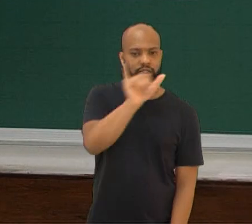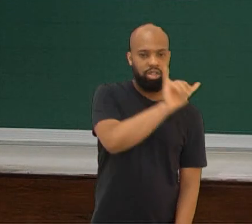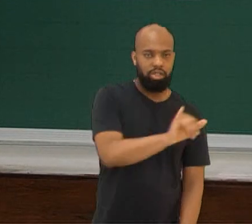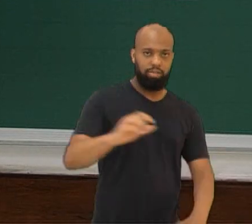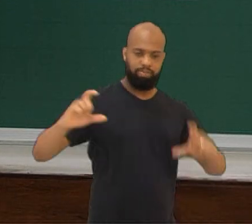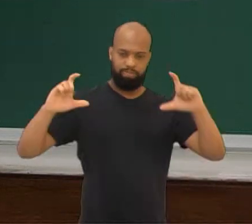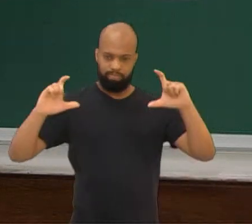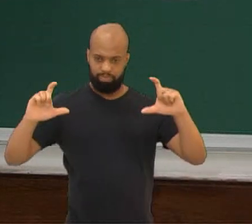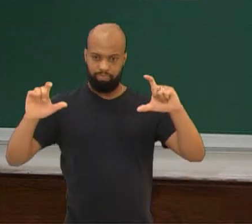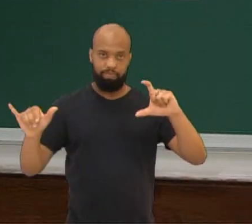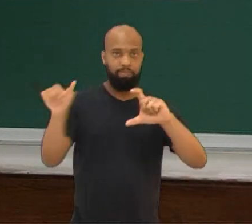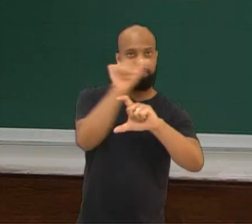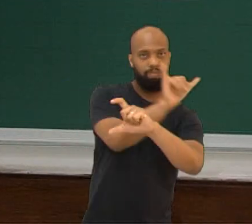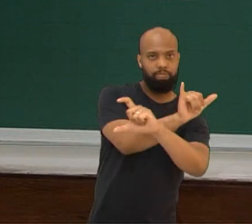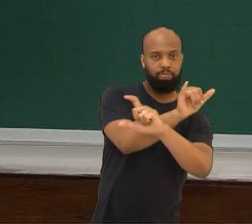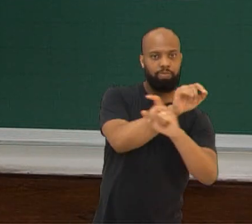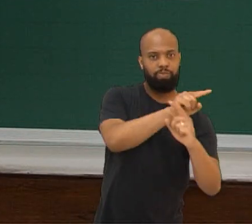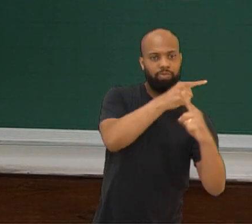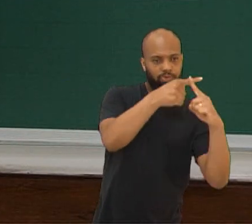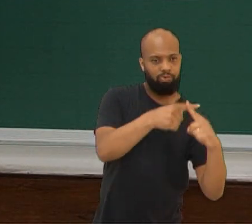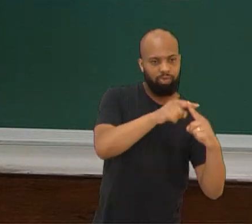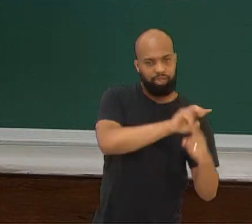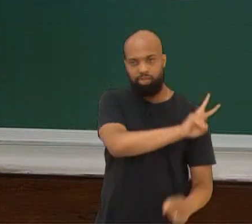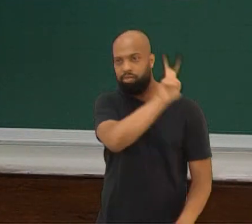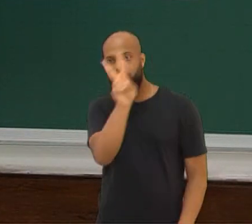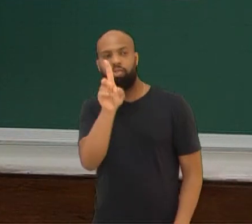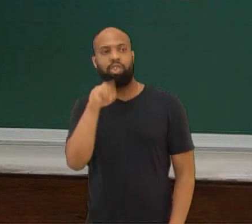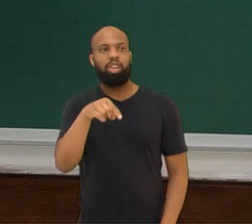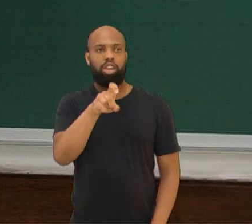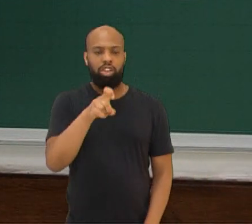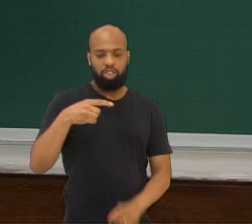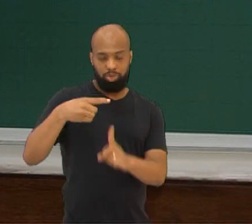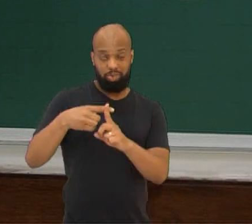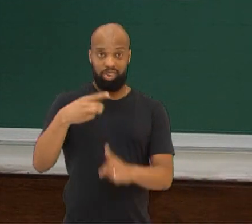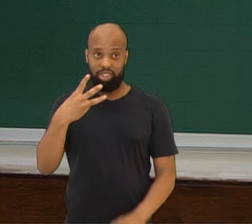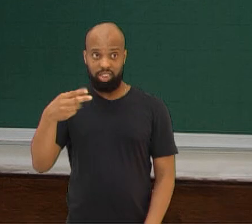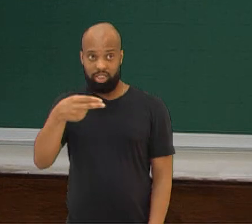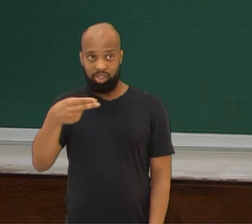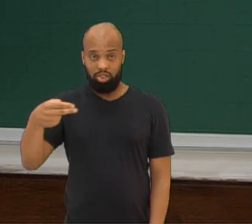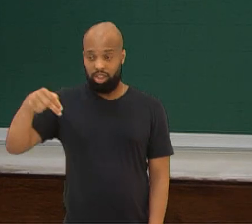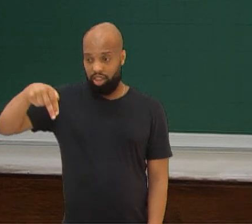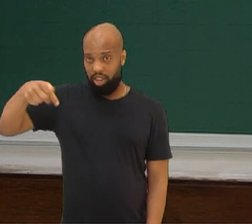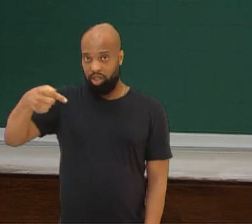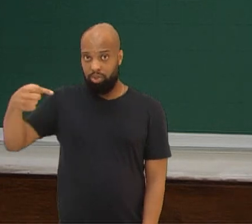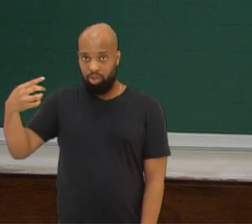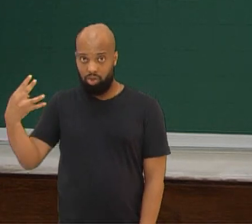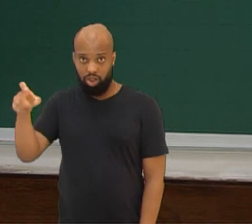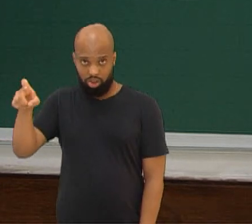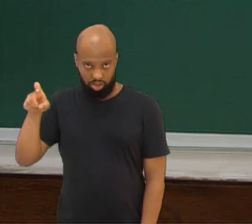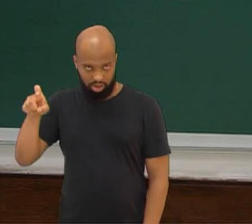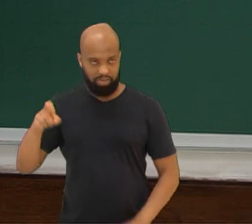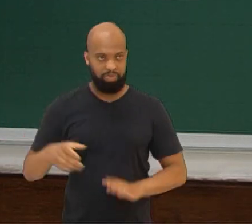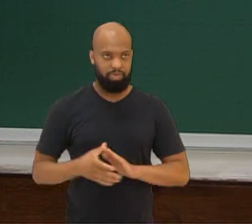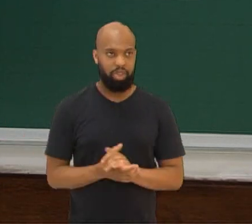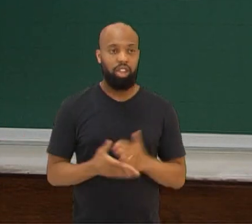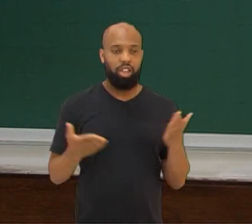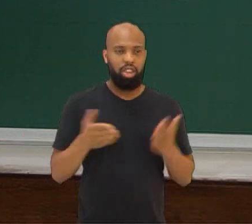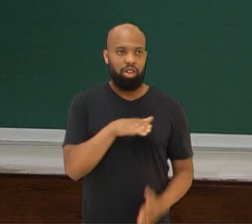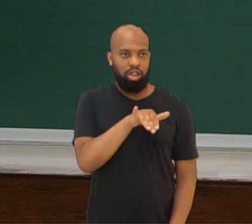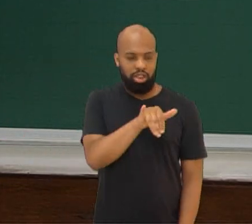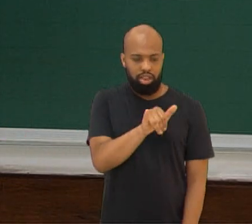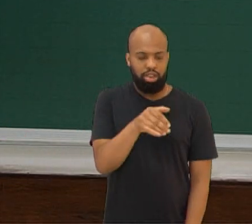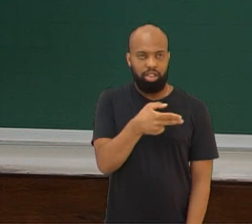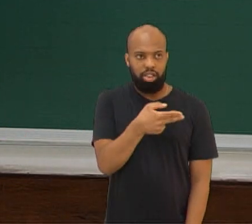evidência. Y em evidência que multiplica x mais 3 igual a n menos 4x.